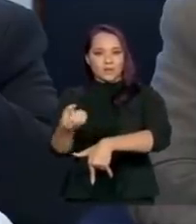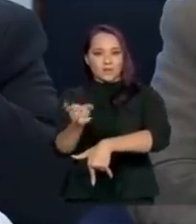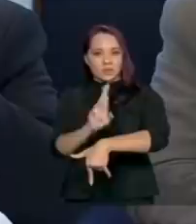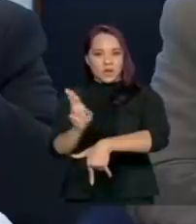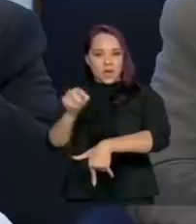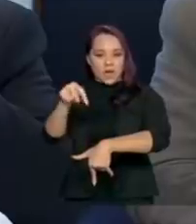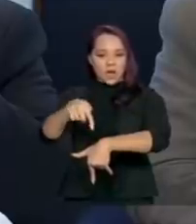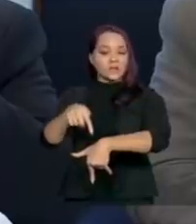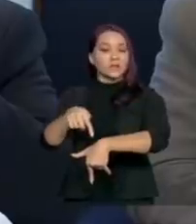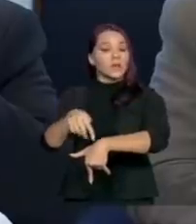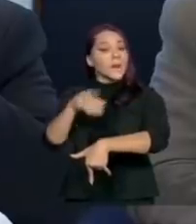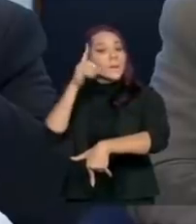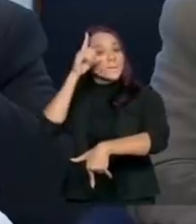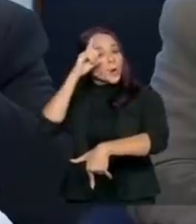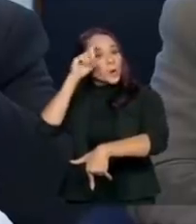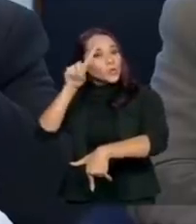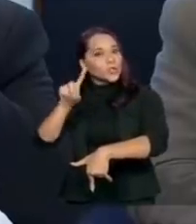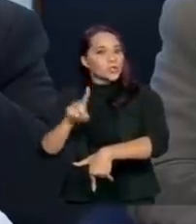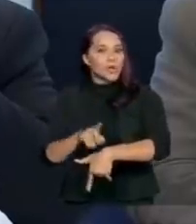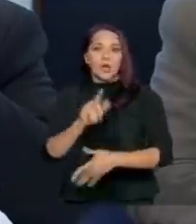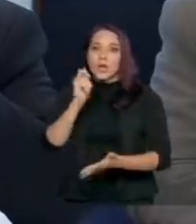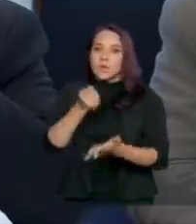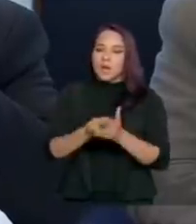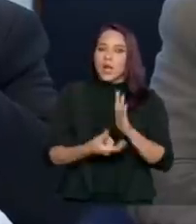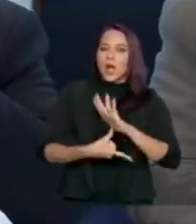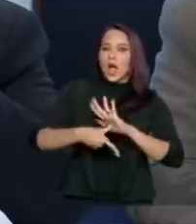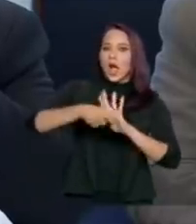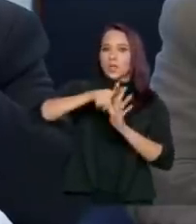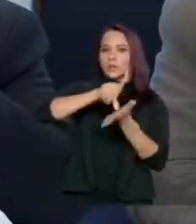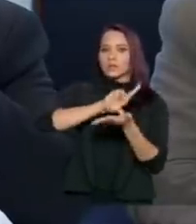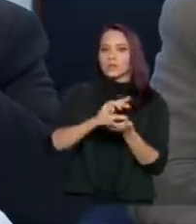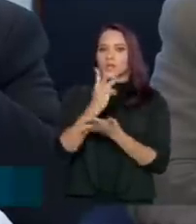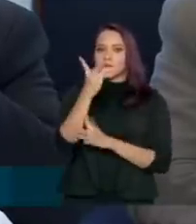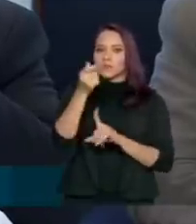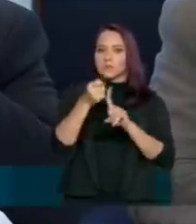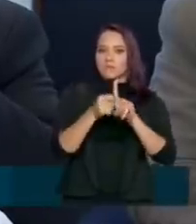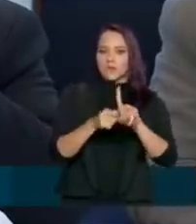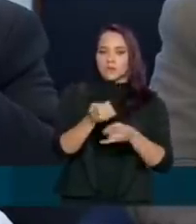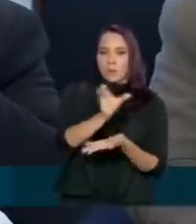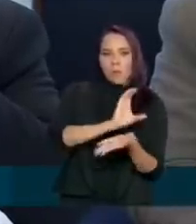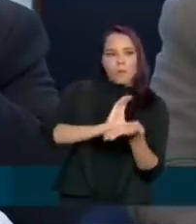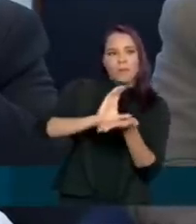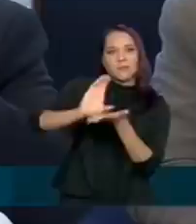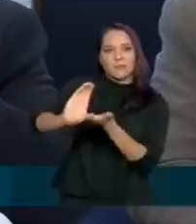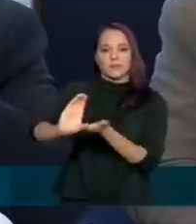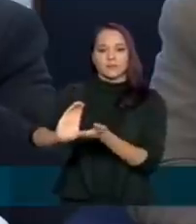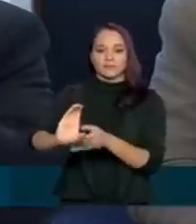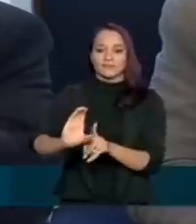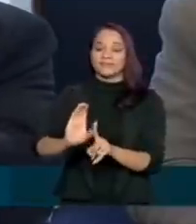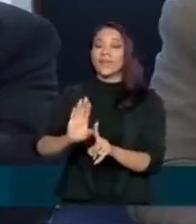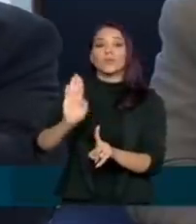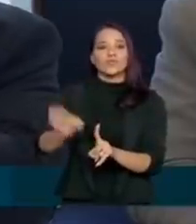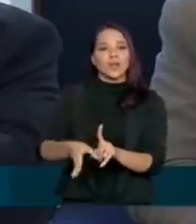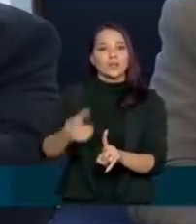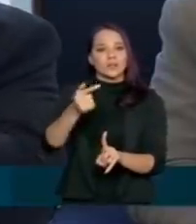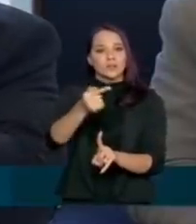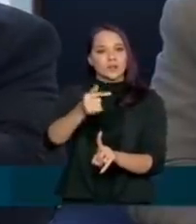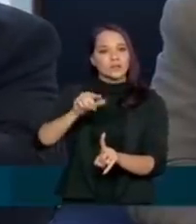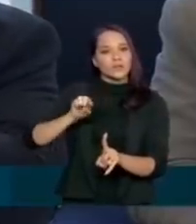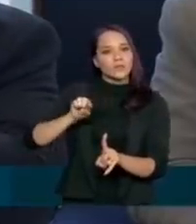habilitações, por dia, e paga adiantado 3 meses. Então, já foram